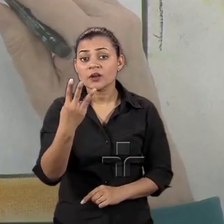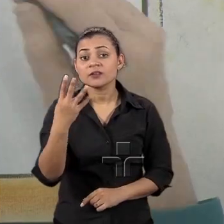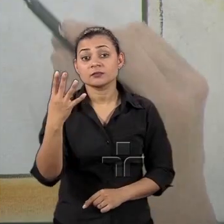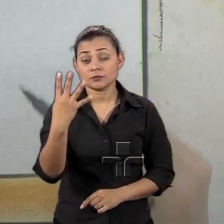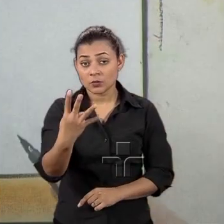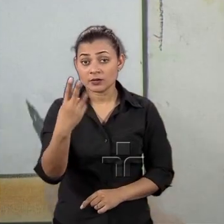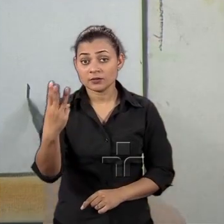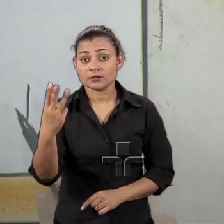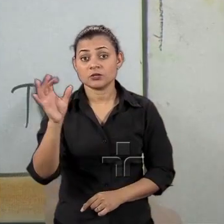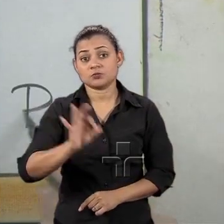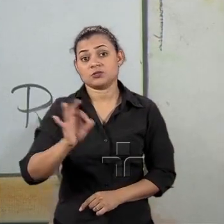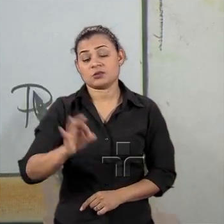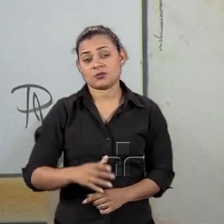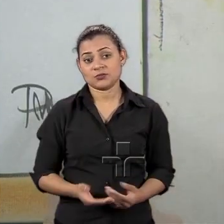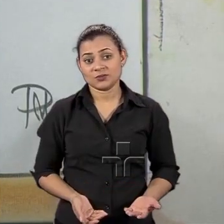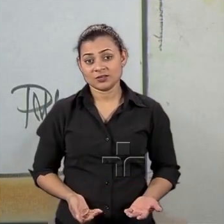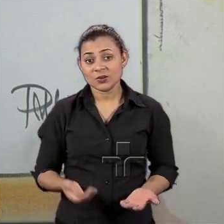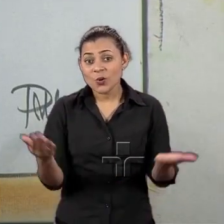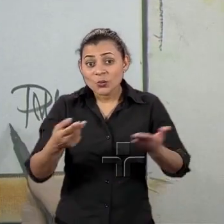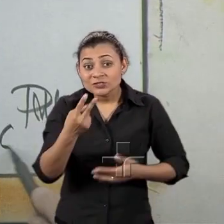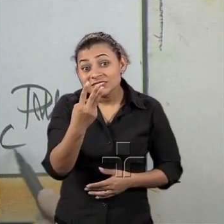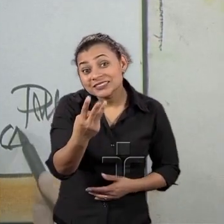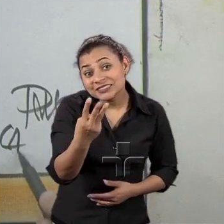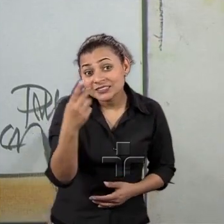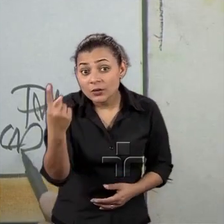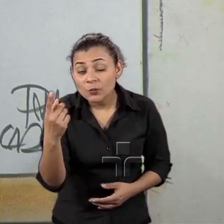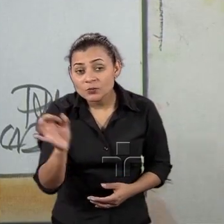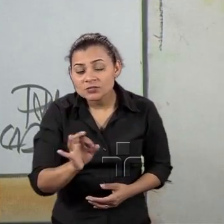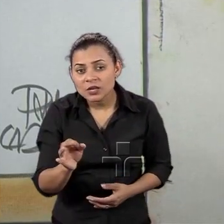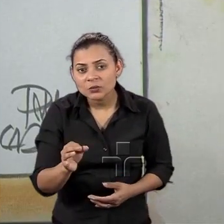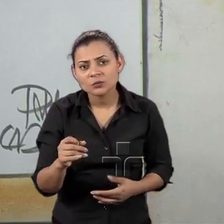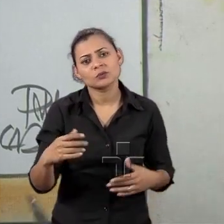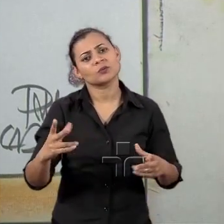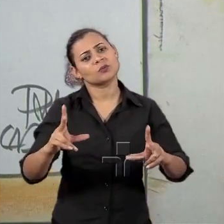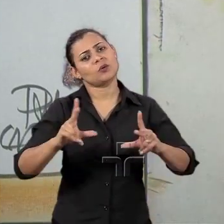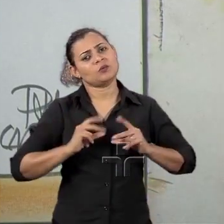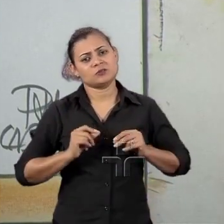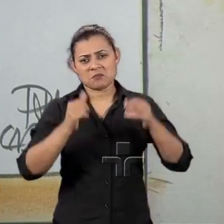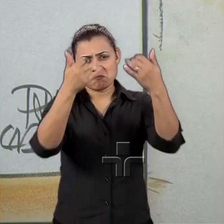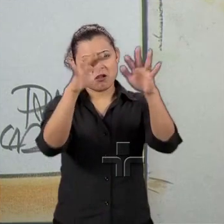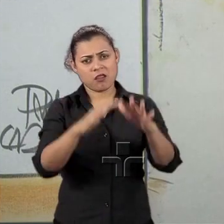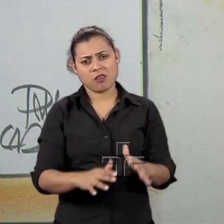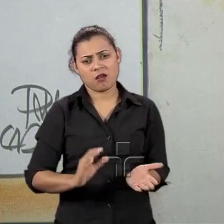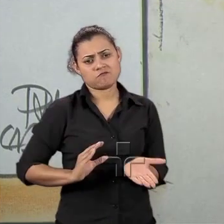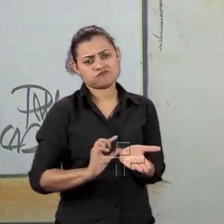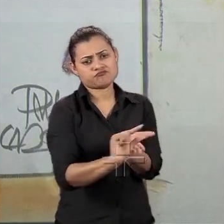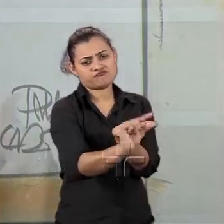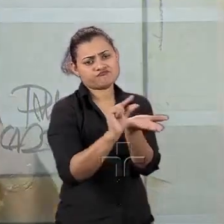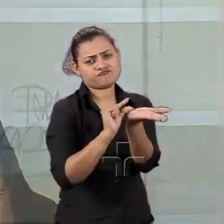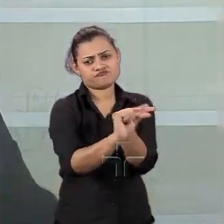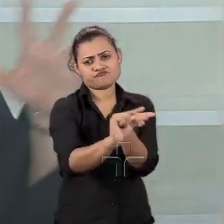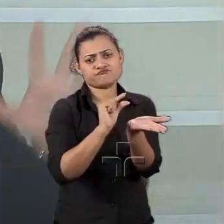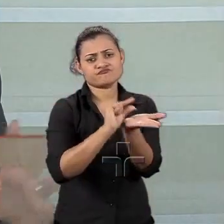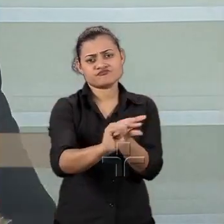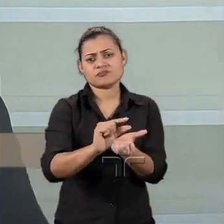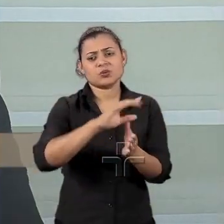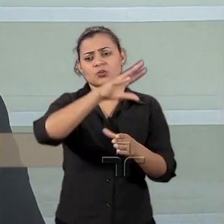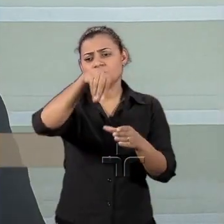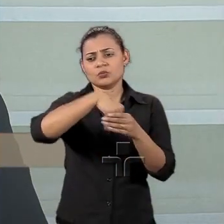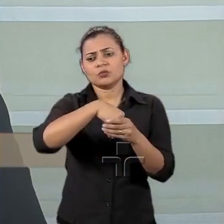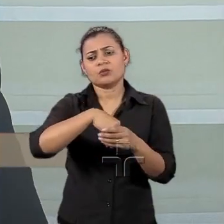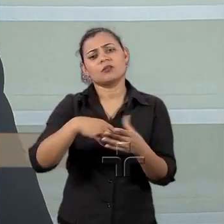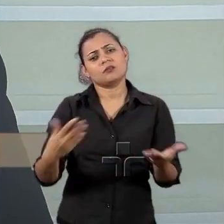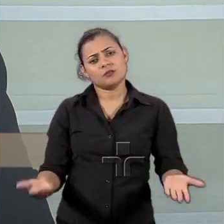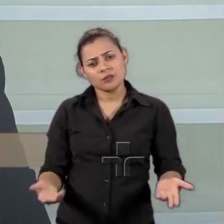com 7% e hoje com 31%. Então, nós estamos vivendo o pior dos mundos, com uma distorção terrível